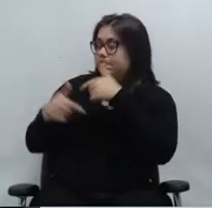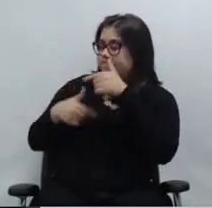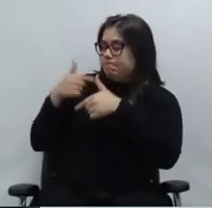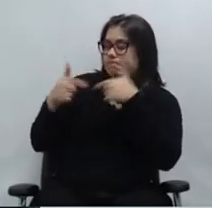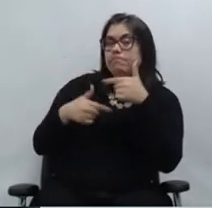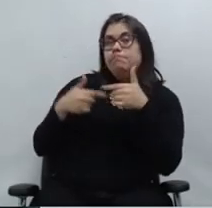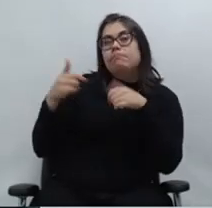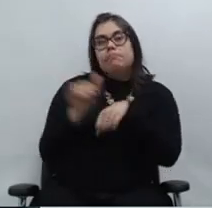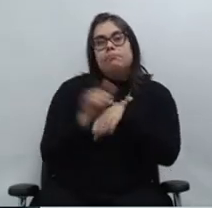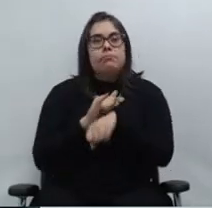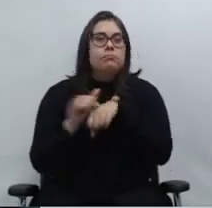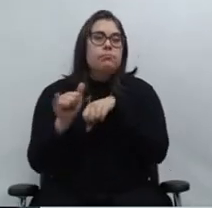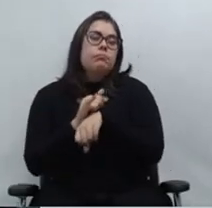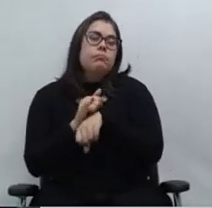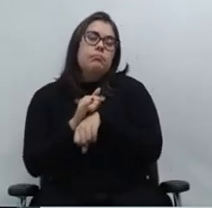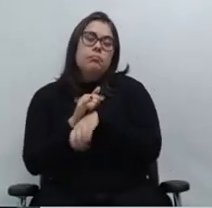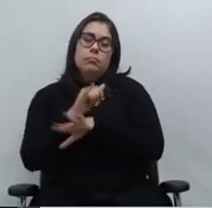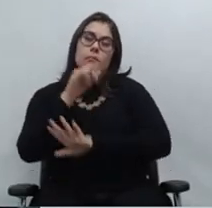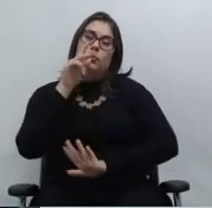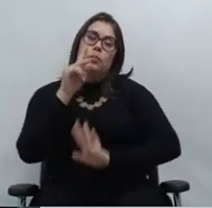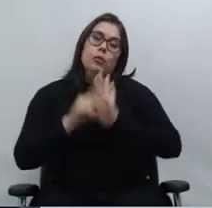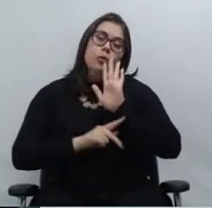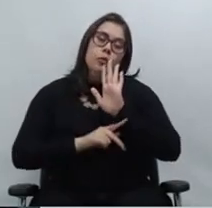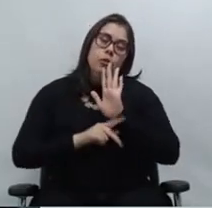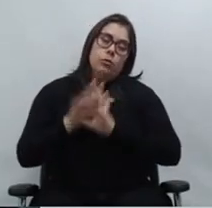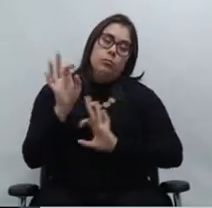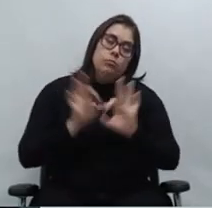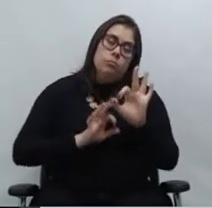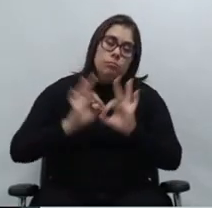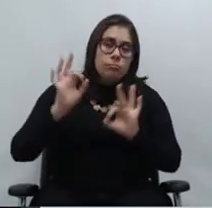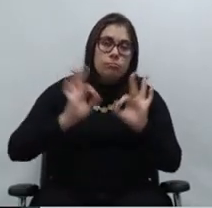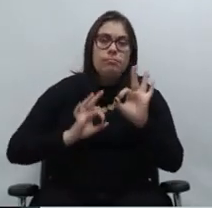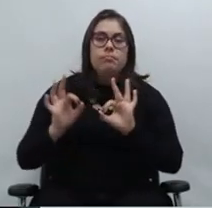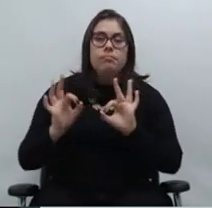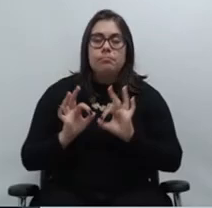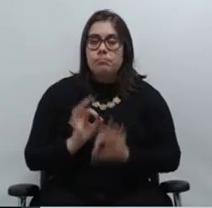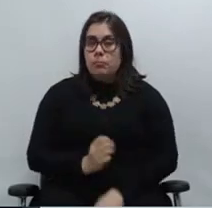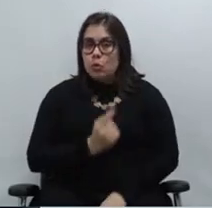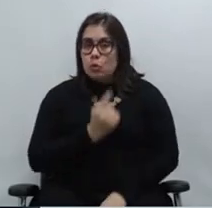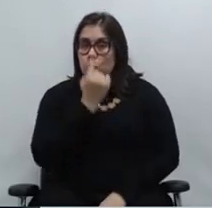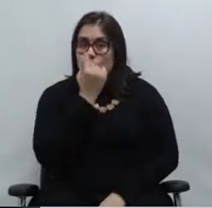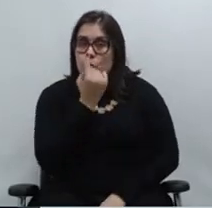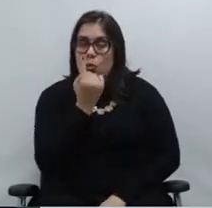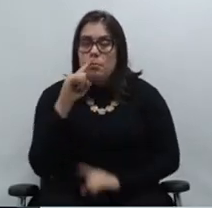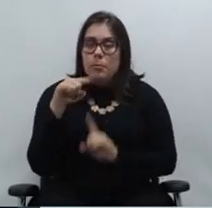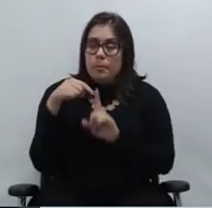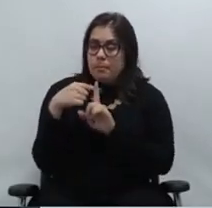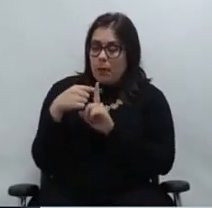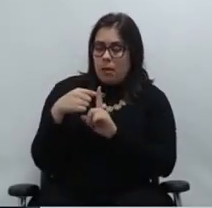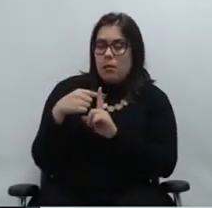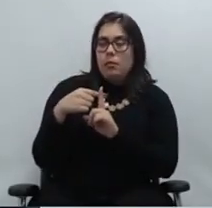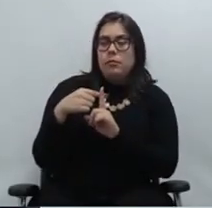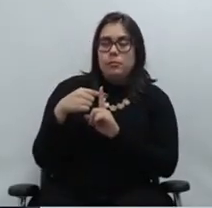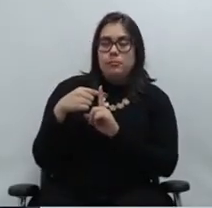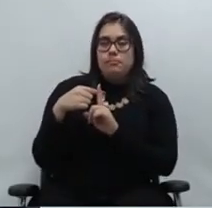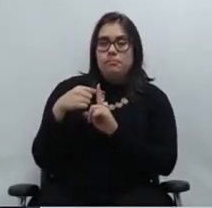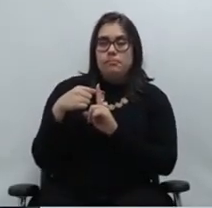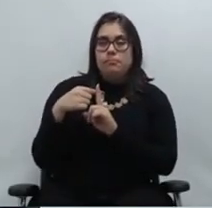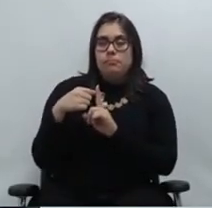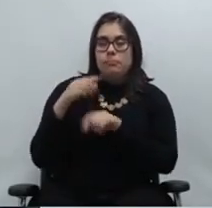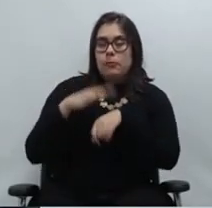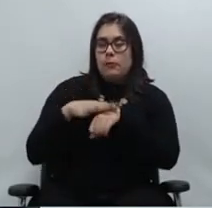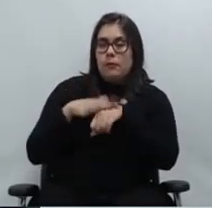de criação de um primeiro projeto piloto, consistente na realização de uma pré-conferência a mais do que aquelas comumente